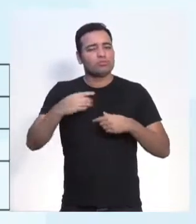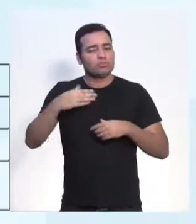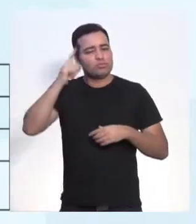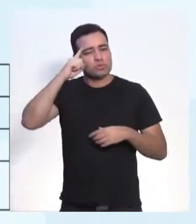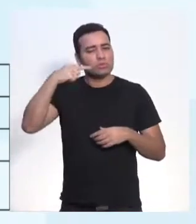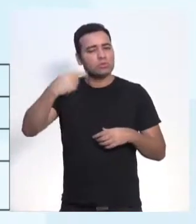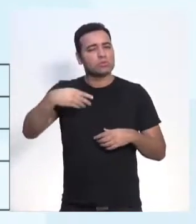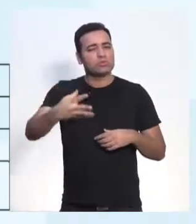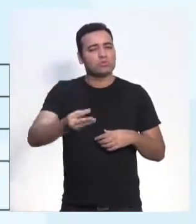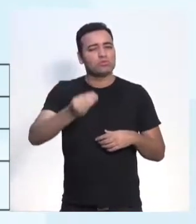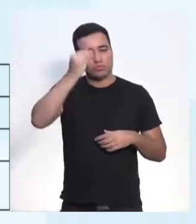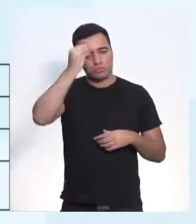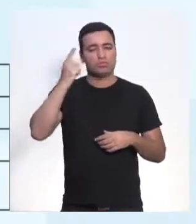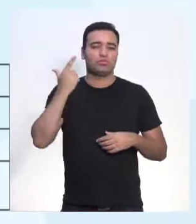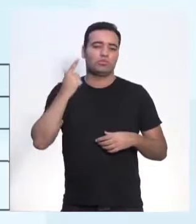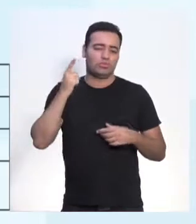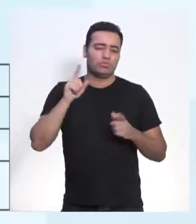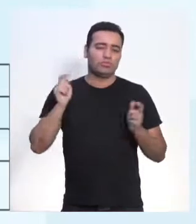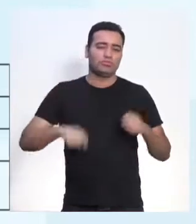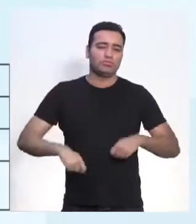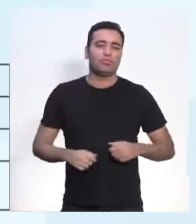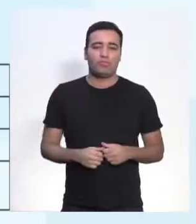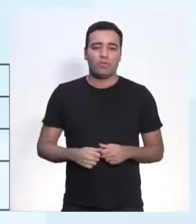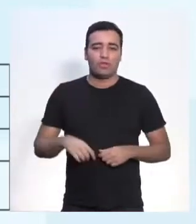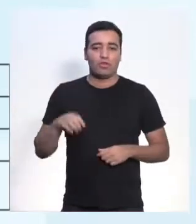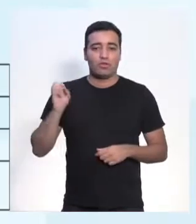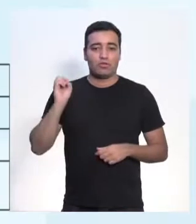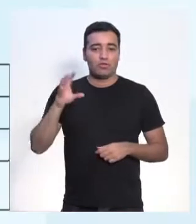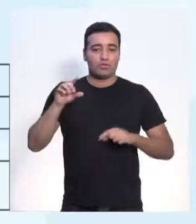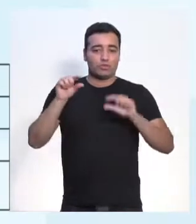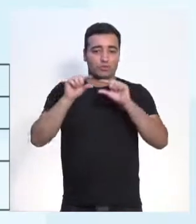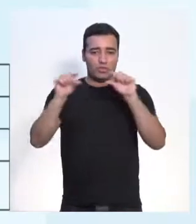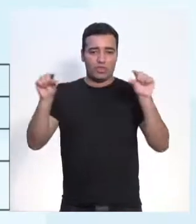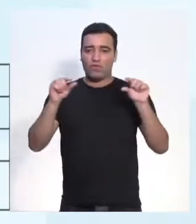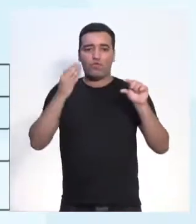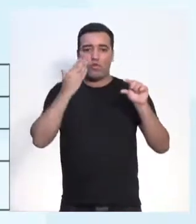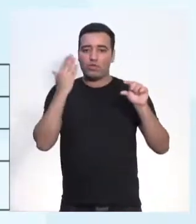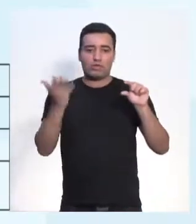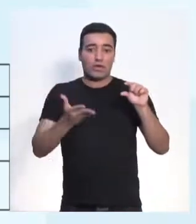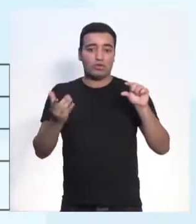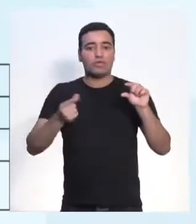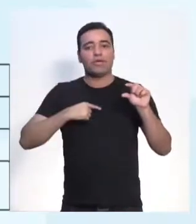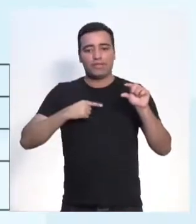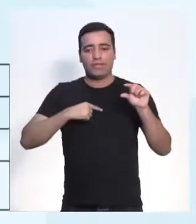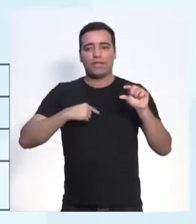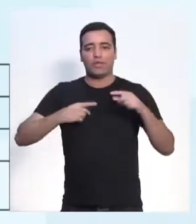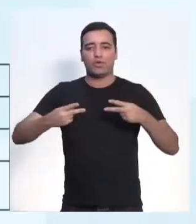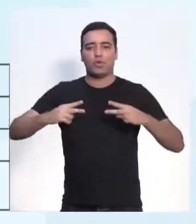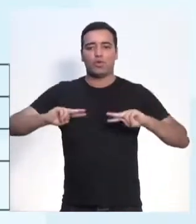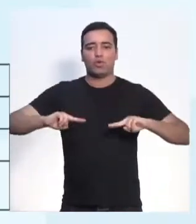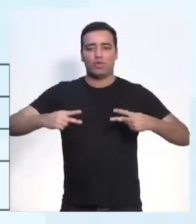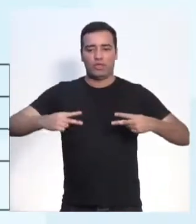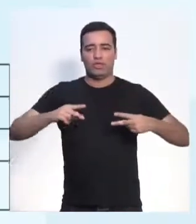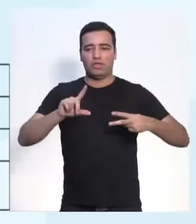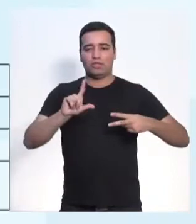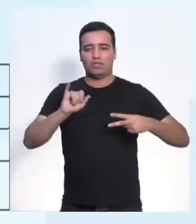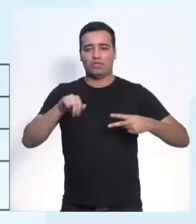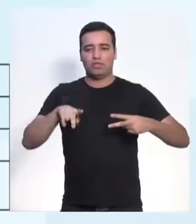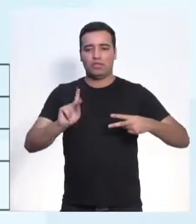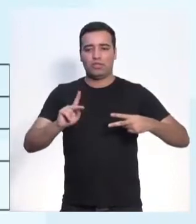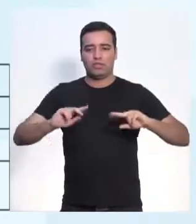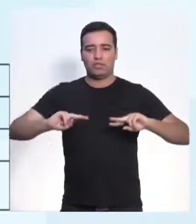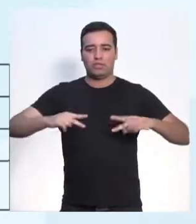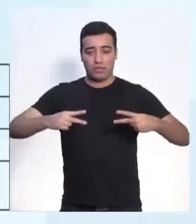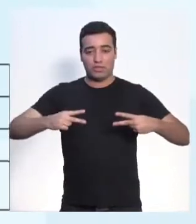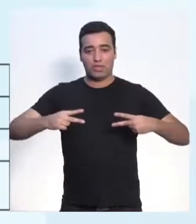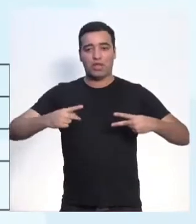acabam aprendendo eles. Eu coloquei o link para vocês, eu não vou mostrar na aula de hoje, mas tem um link aí para vocês, de uma aula que